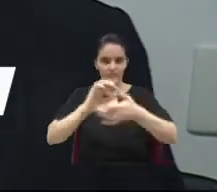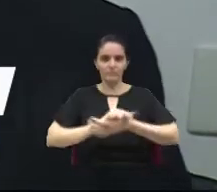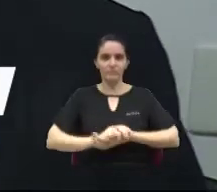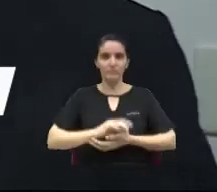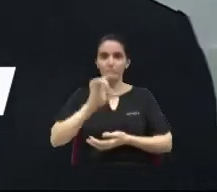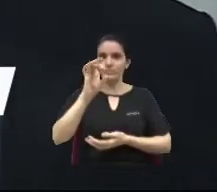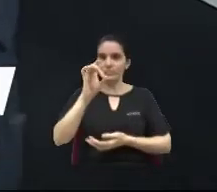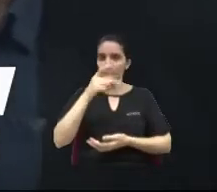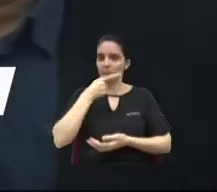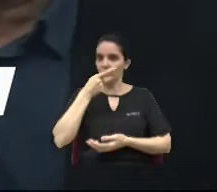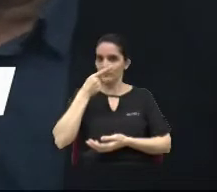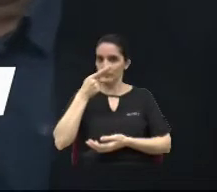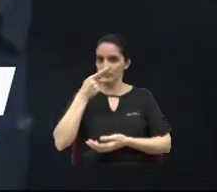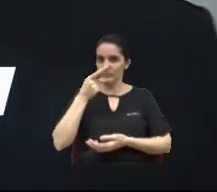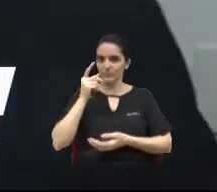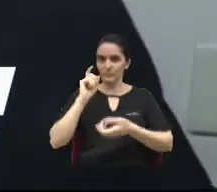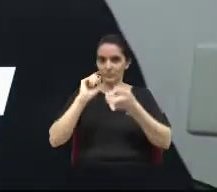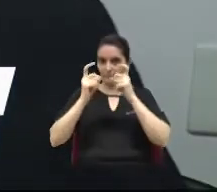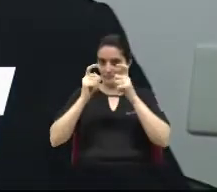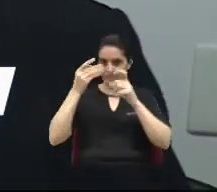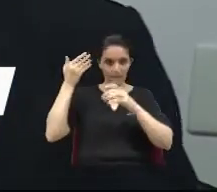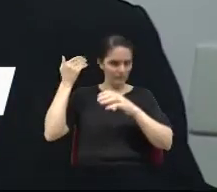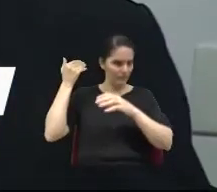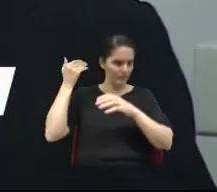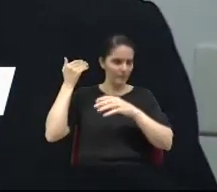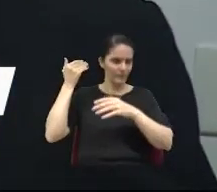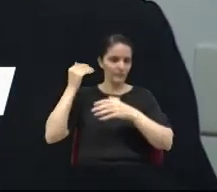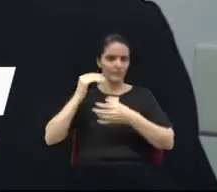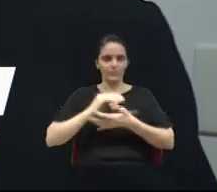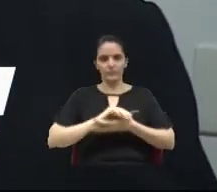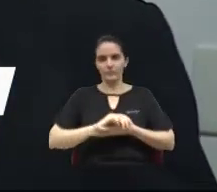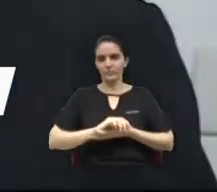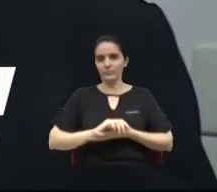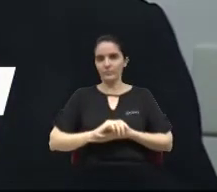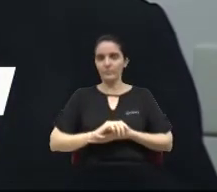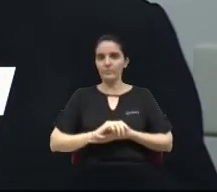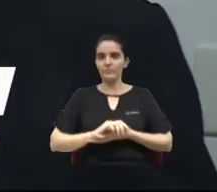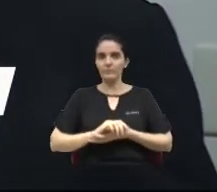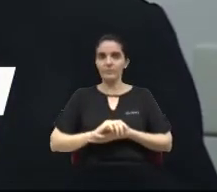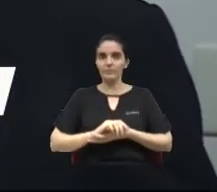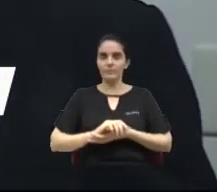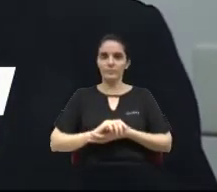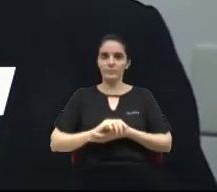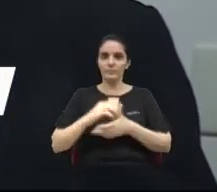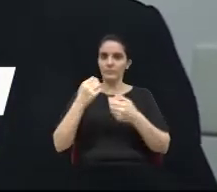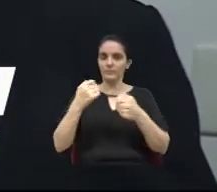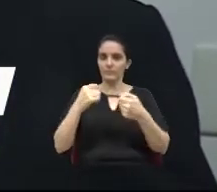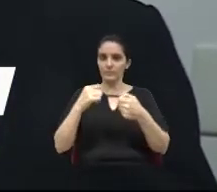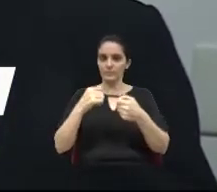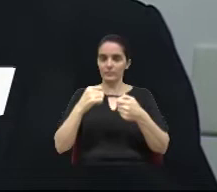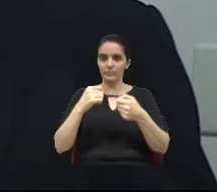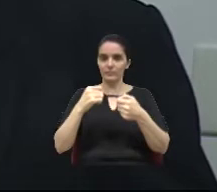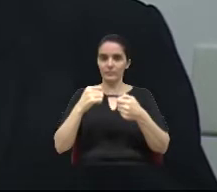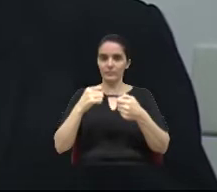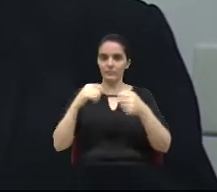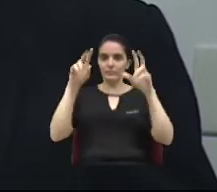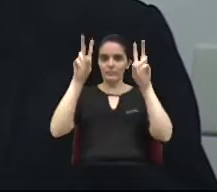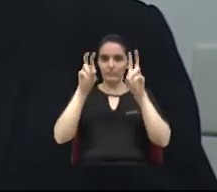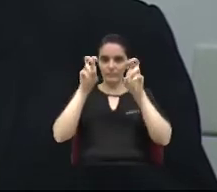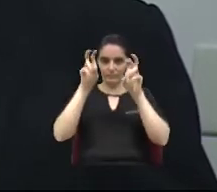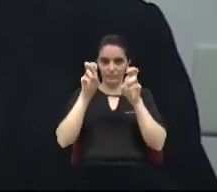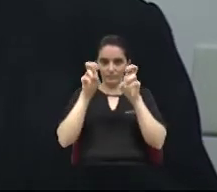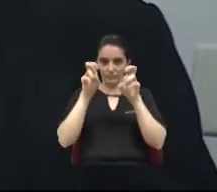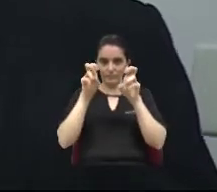solicitei na sessão passada, presidente, para que pudesse falar sobre a questão